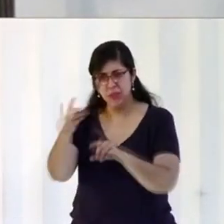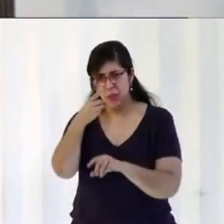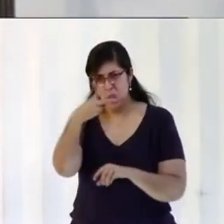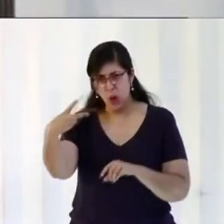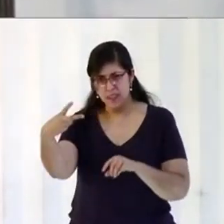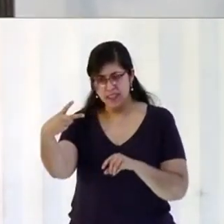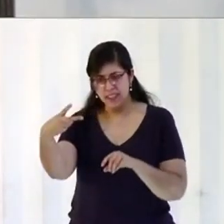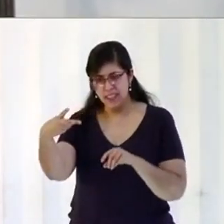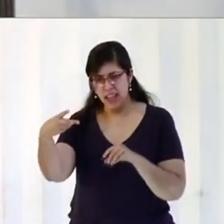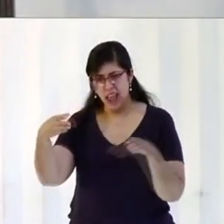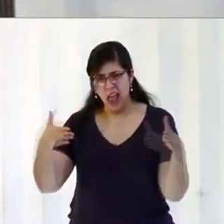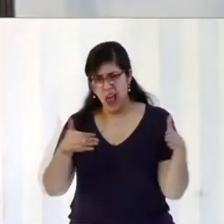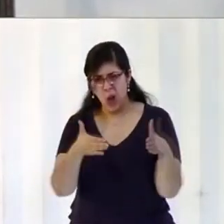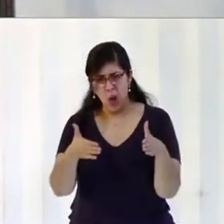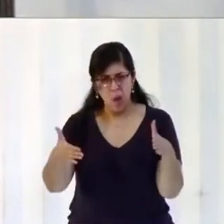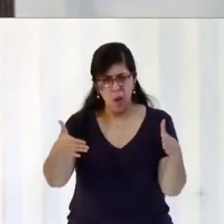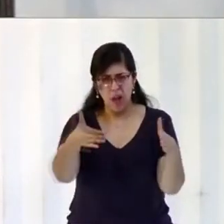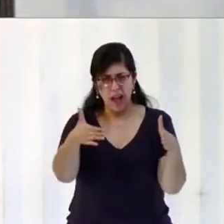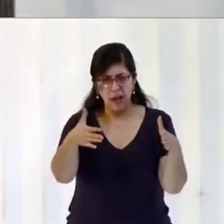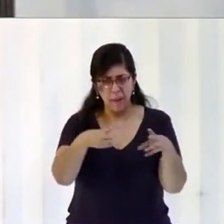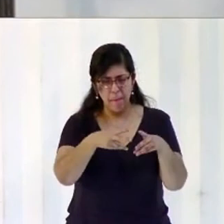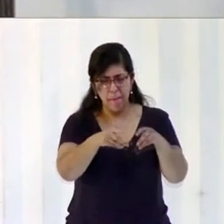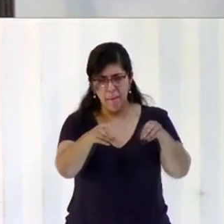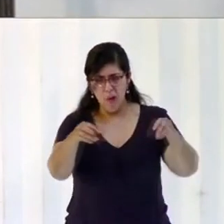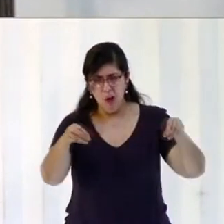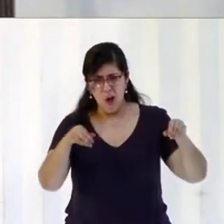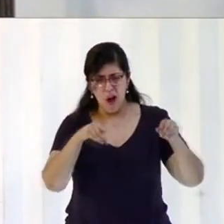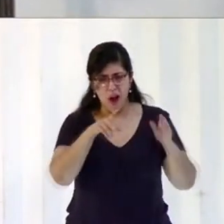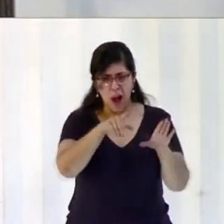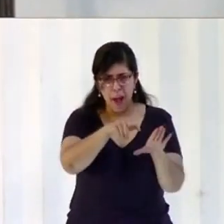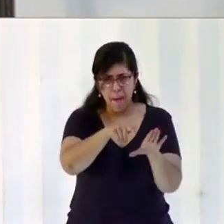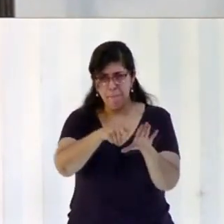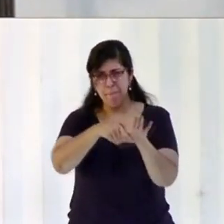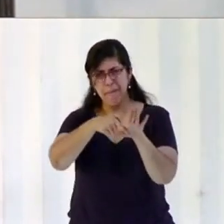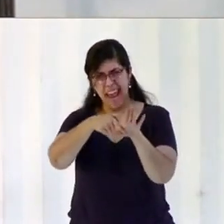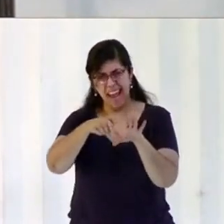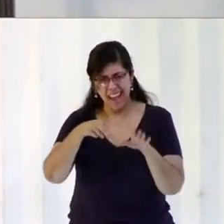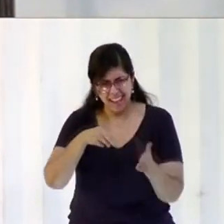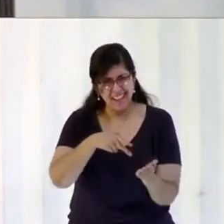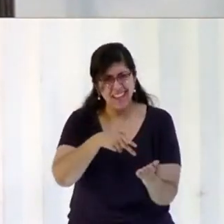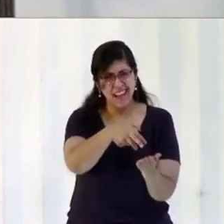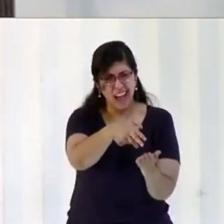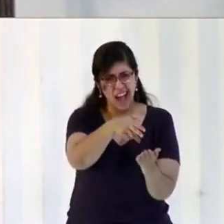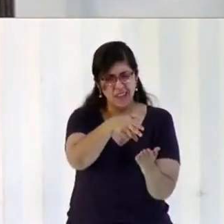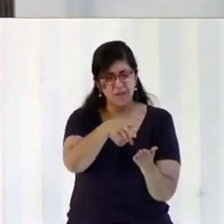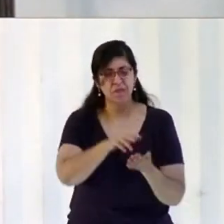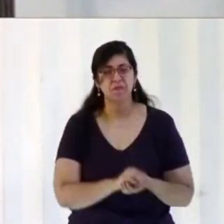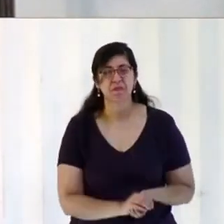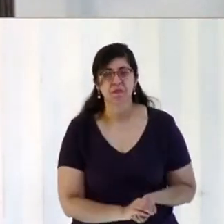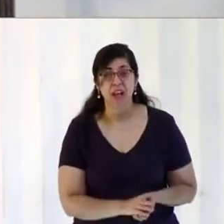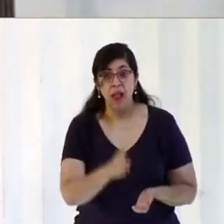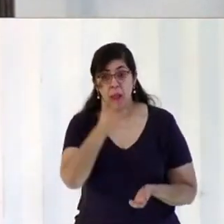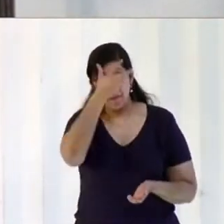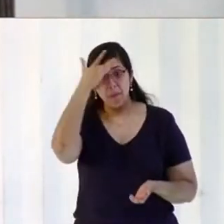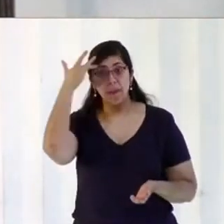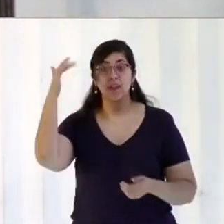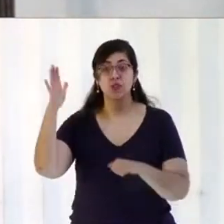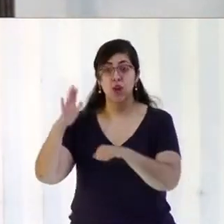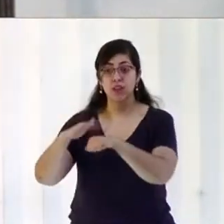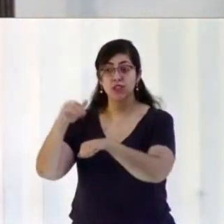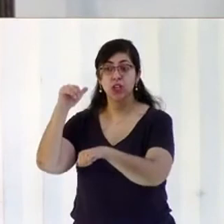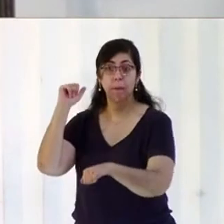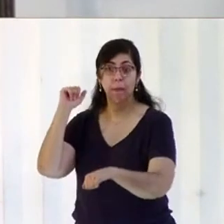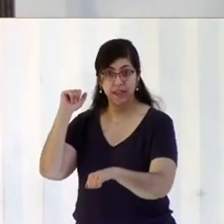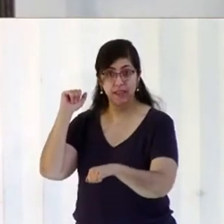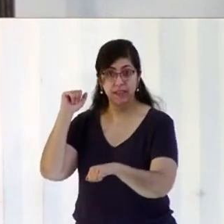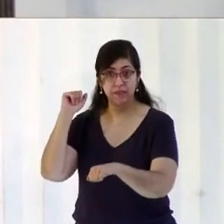muito significativo para o cristianismo. Este é um momento em que pessoas foram chamadas, essas